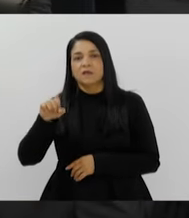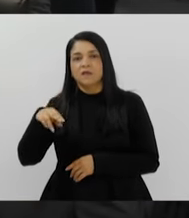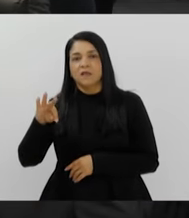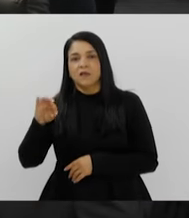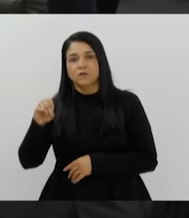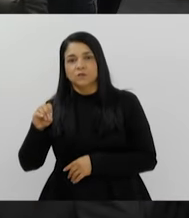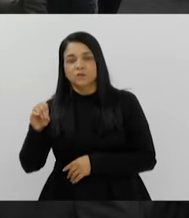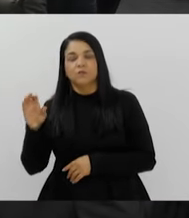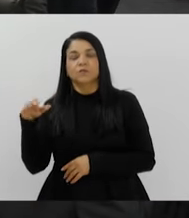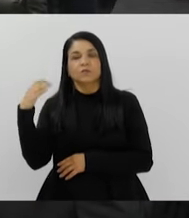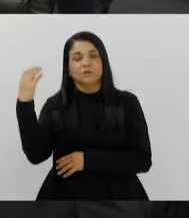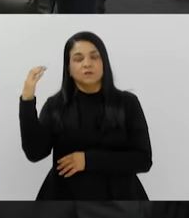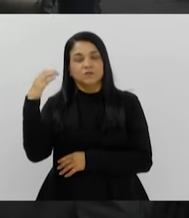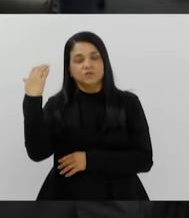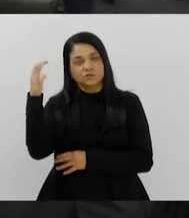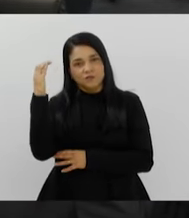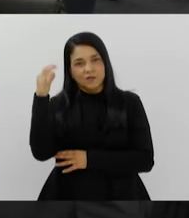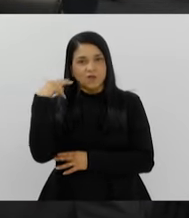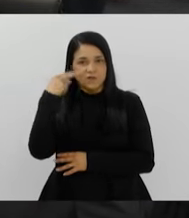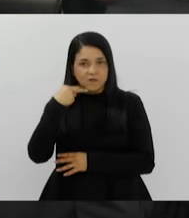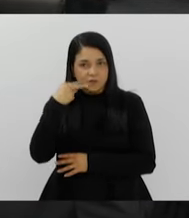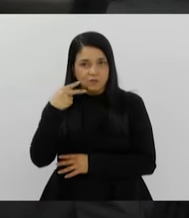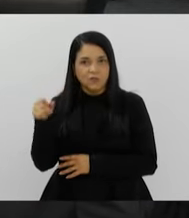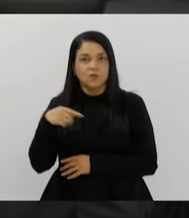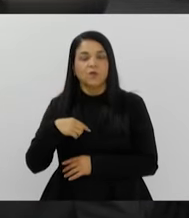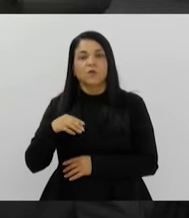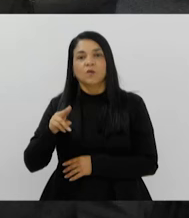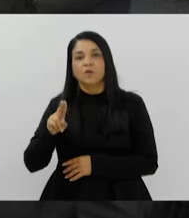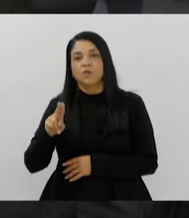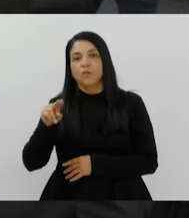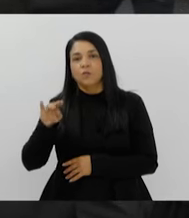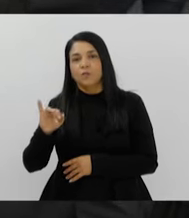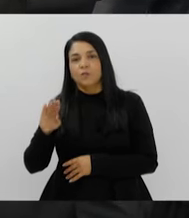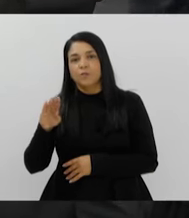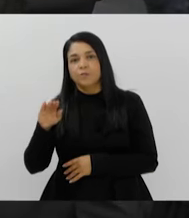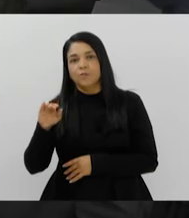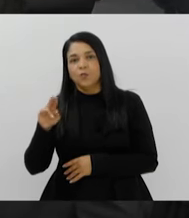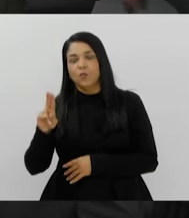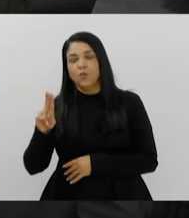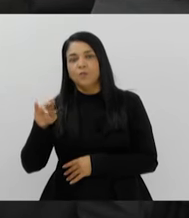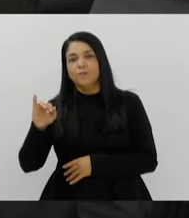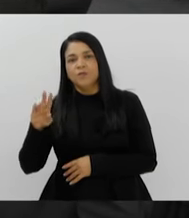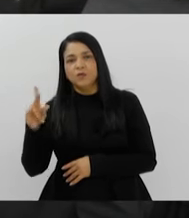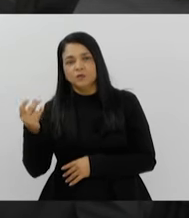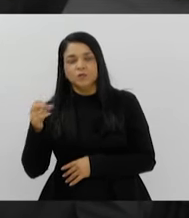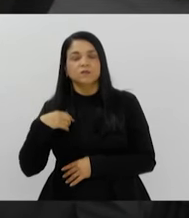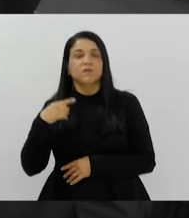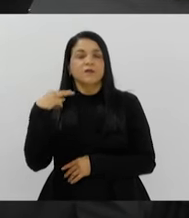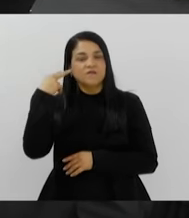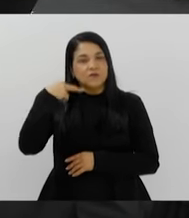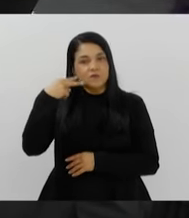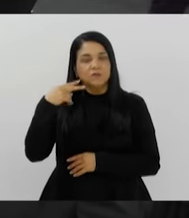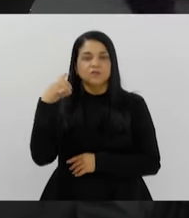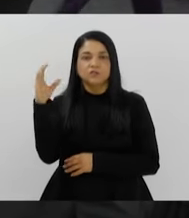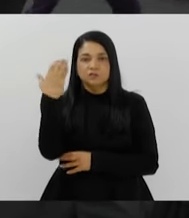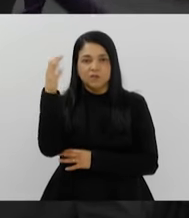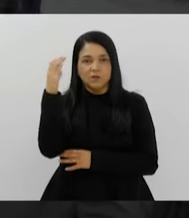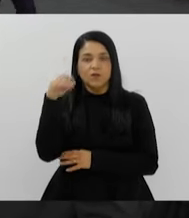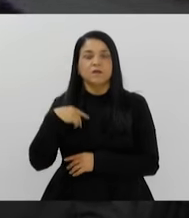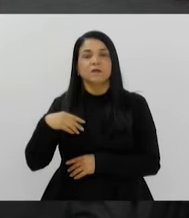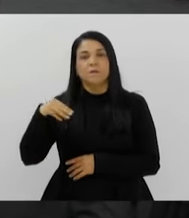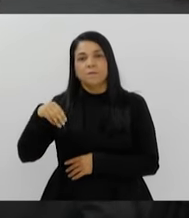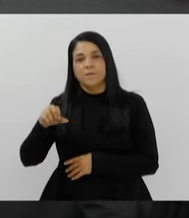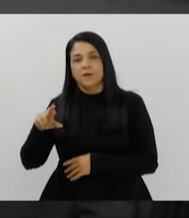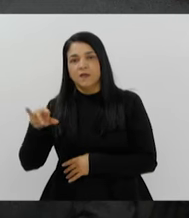Cariello, vereador de Niterói, também o Binho Guimarães, que é vereador de Niterói, Maria Fátima, vereadora